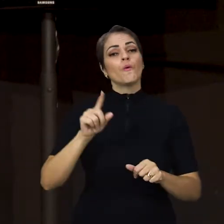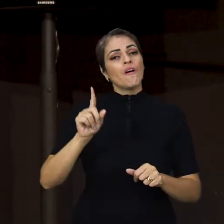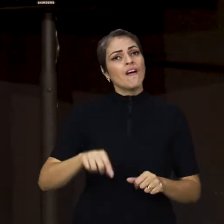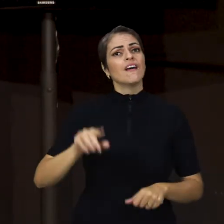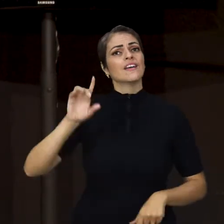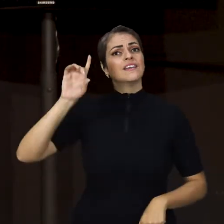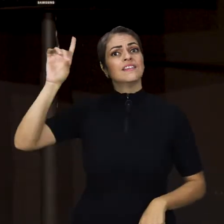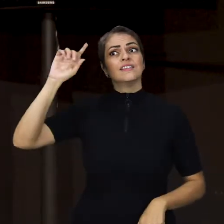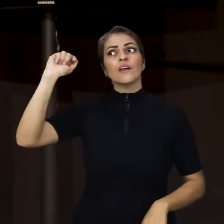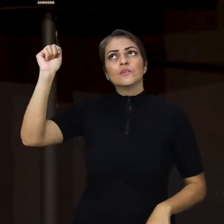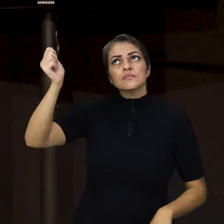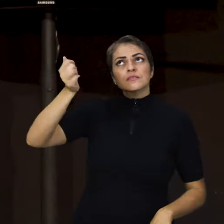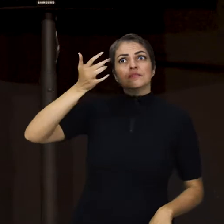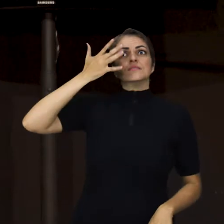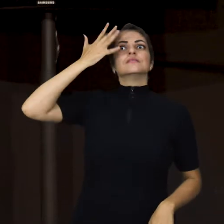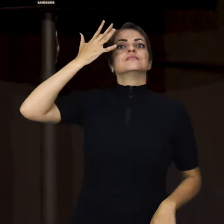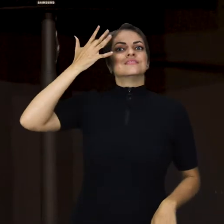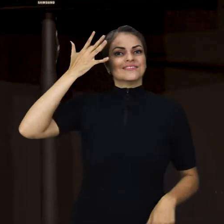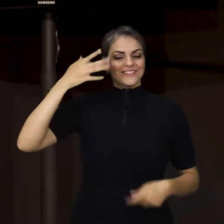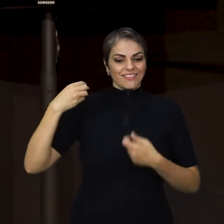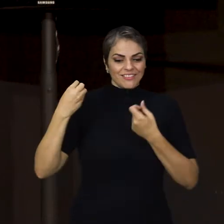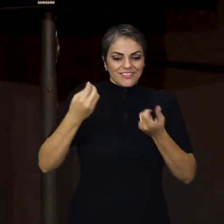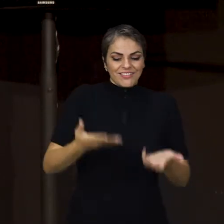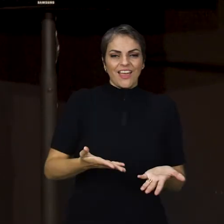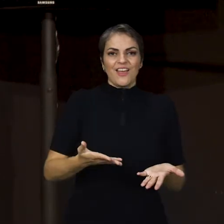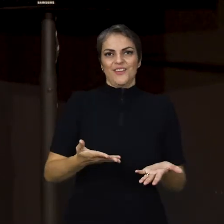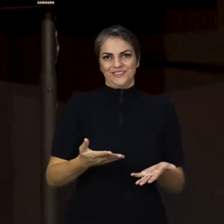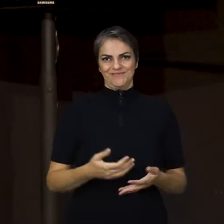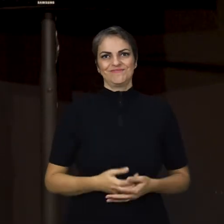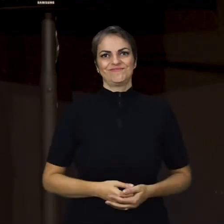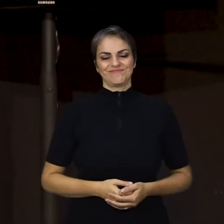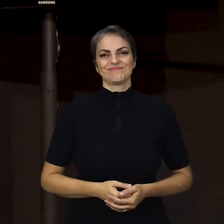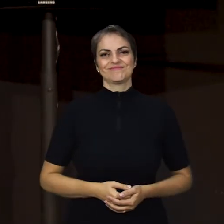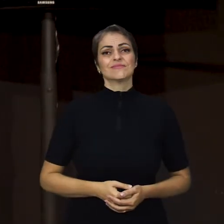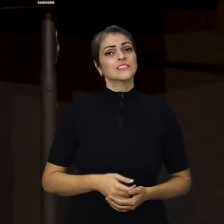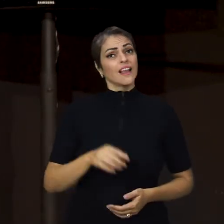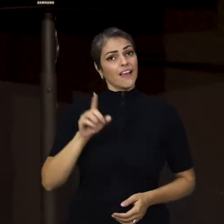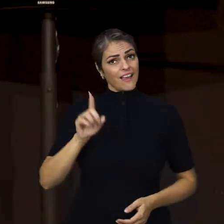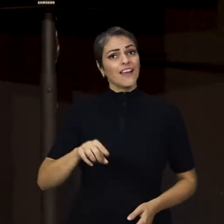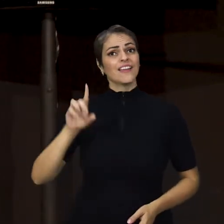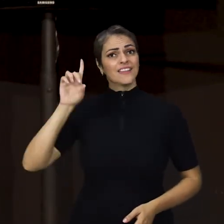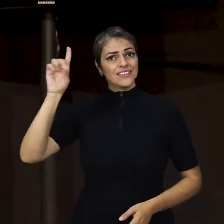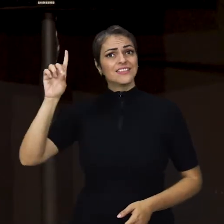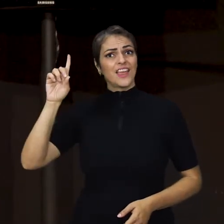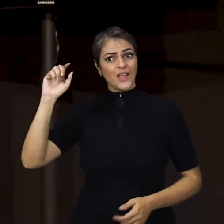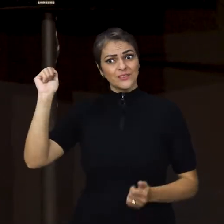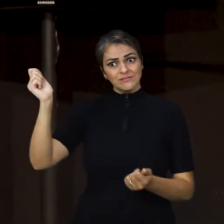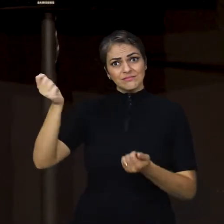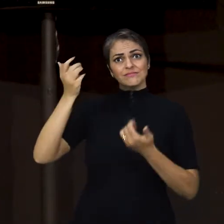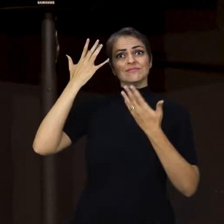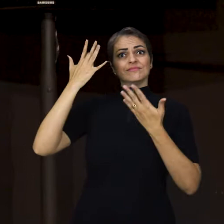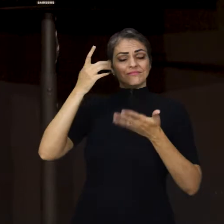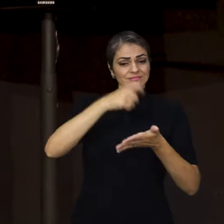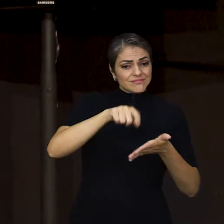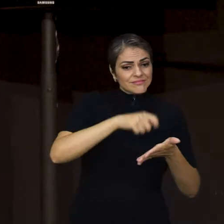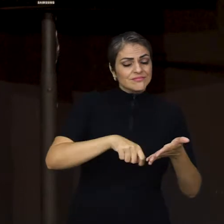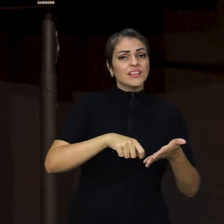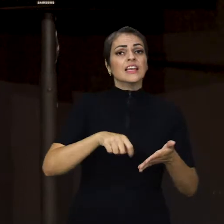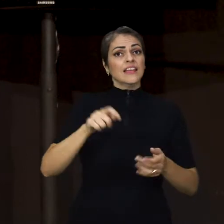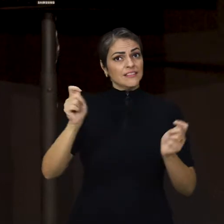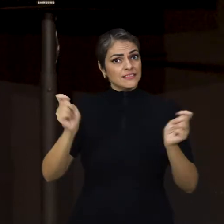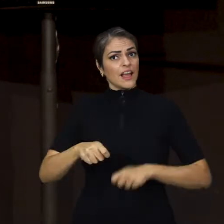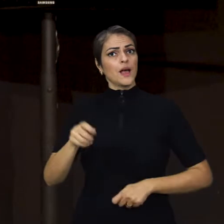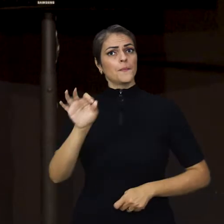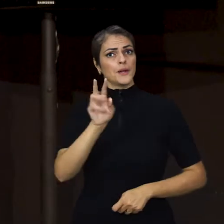conteúdo inspirado por Deus. E não só inspirado por Deus, mas útil para o ser humano. Não é um